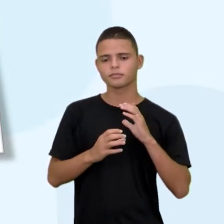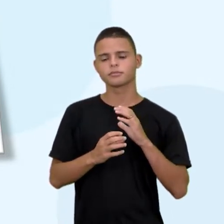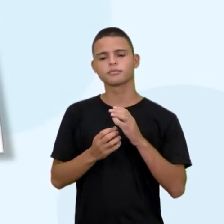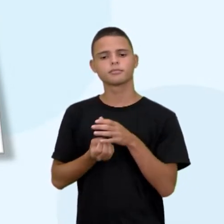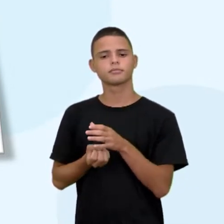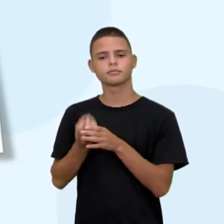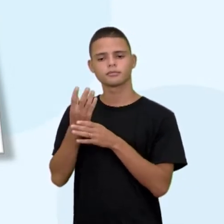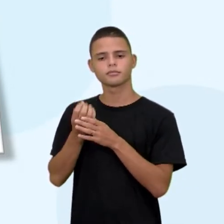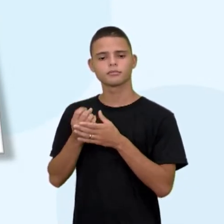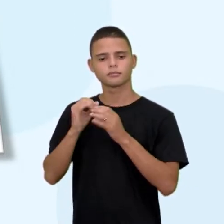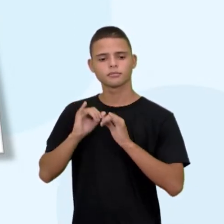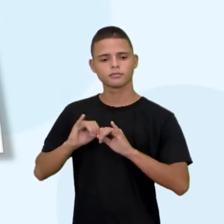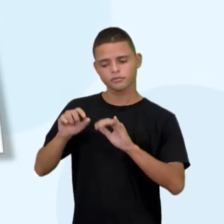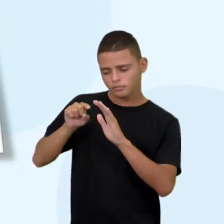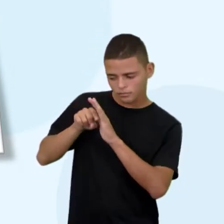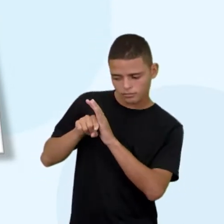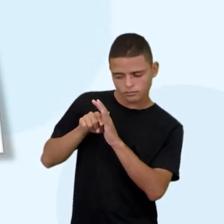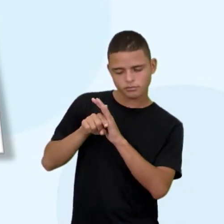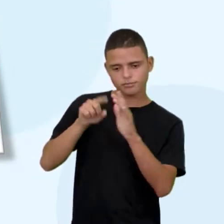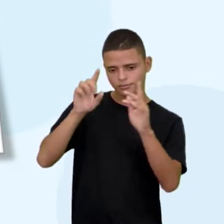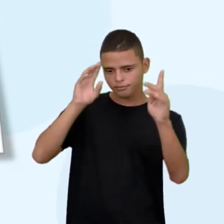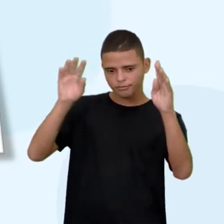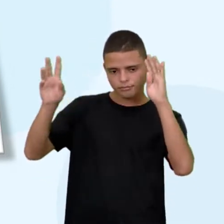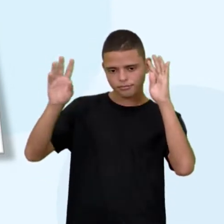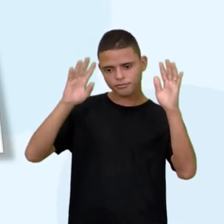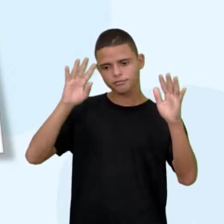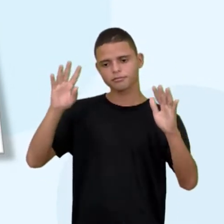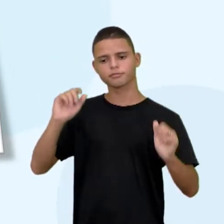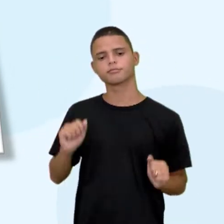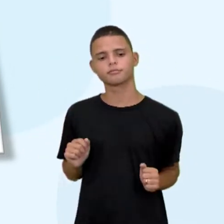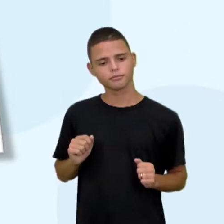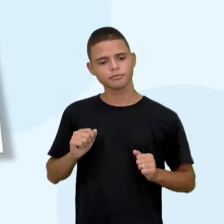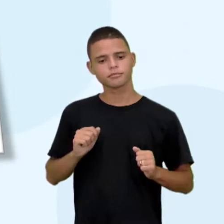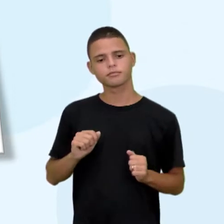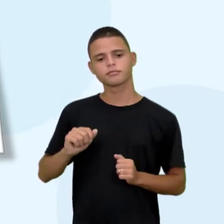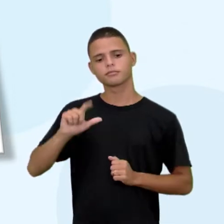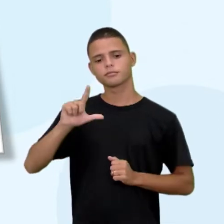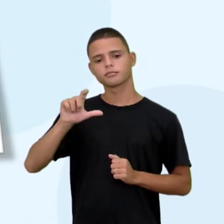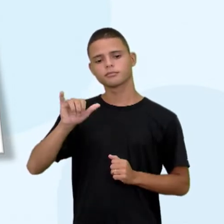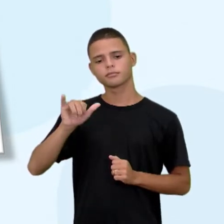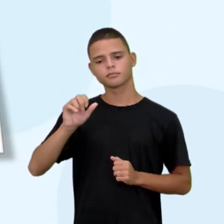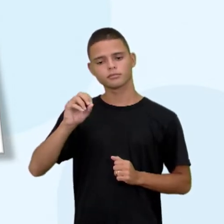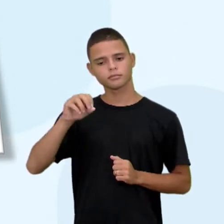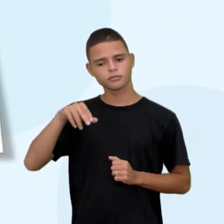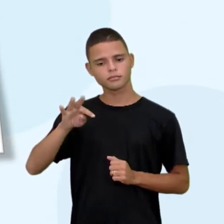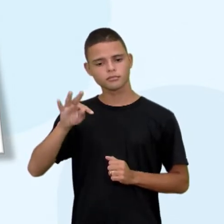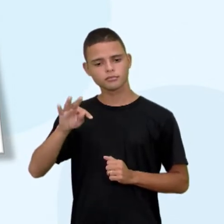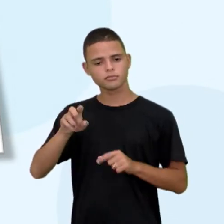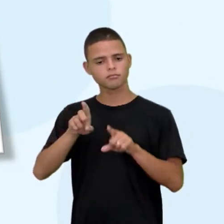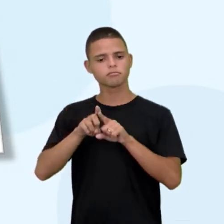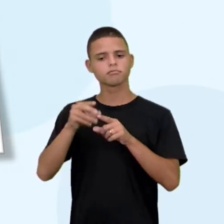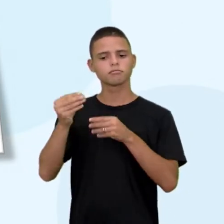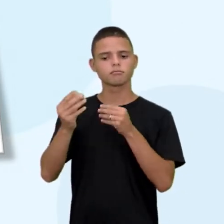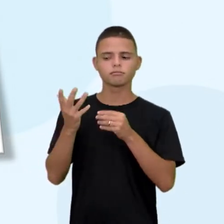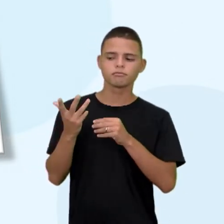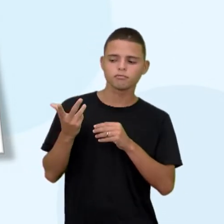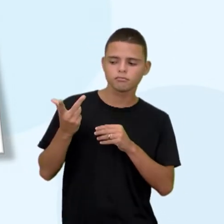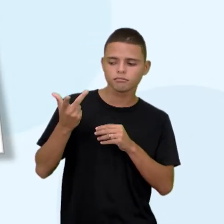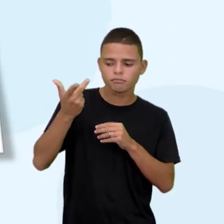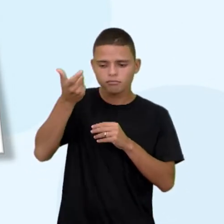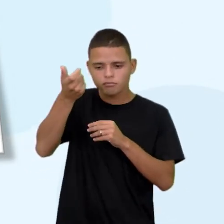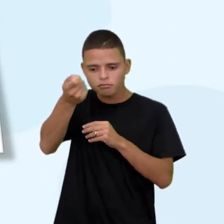aula, pesquisamos e refletimos sobre layout e o poder persuasivo das cores em